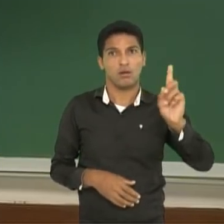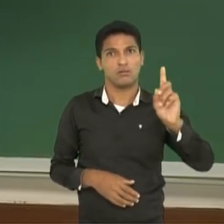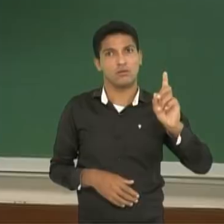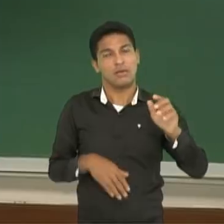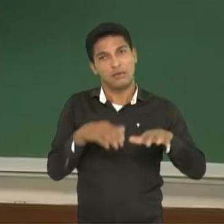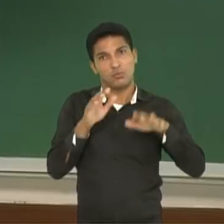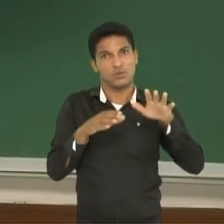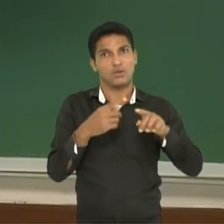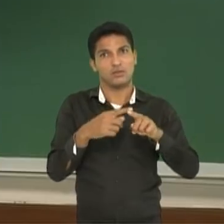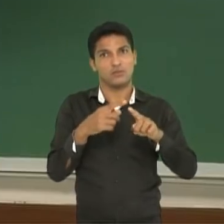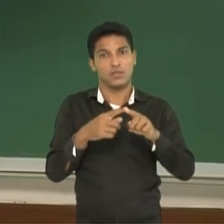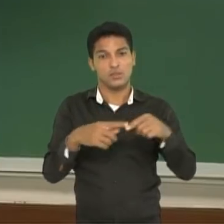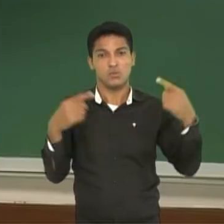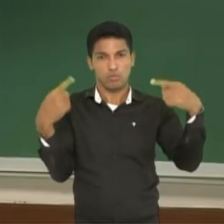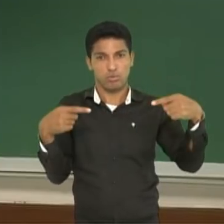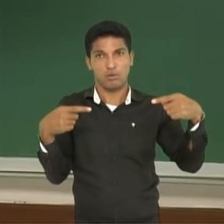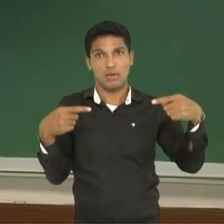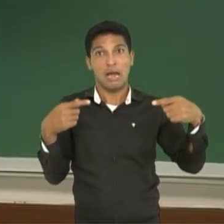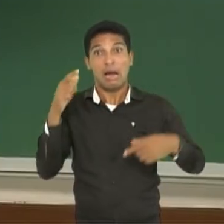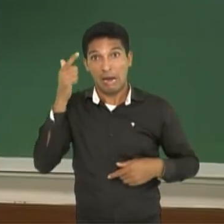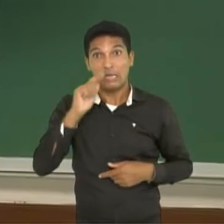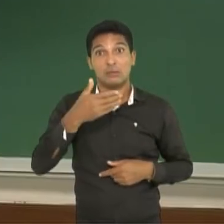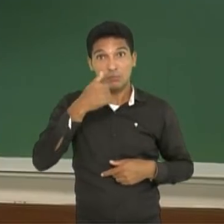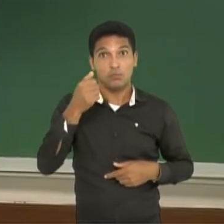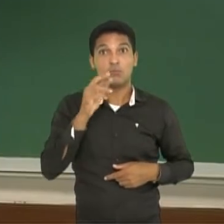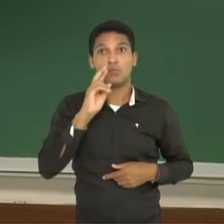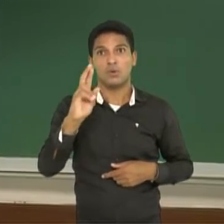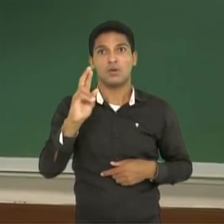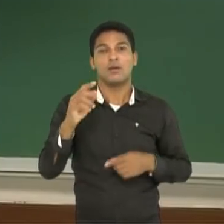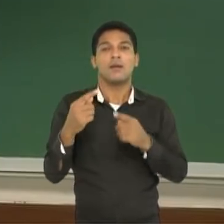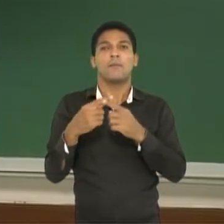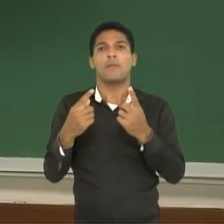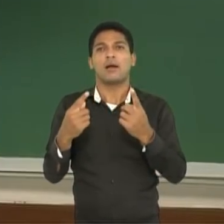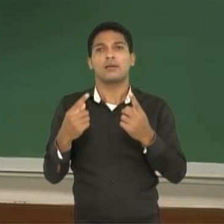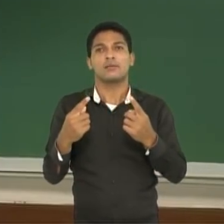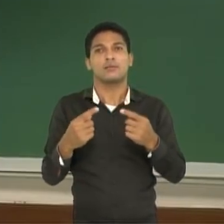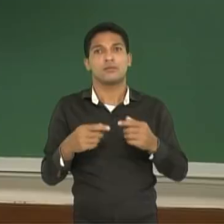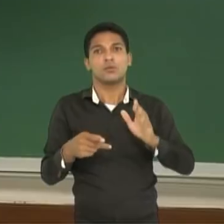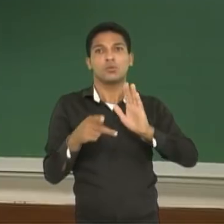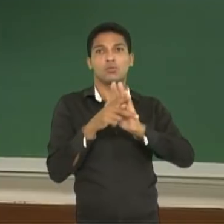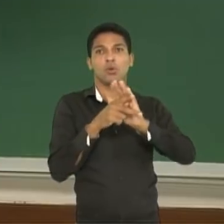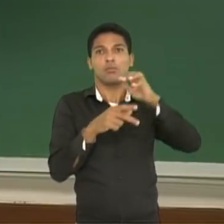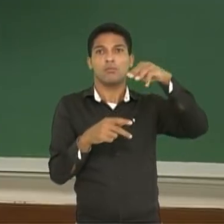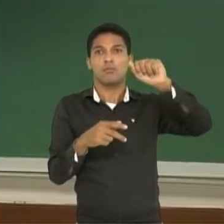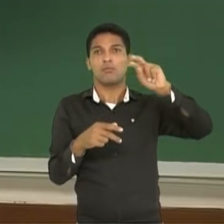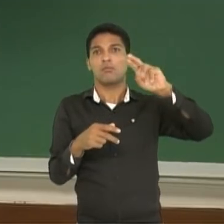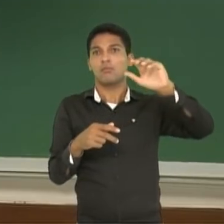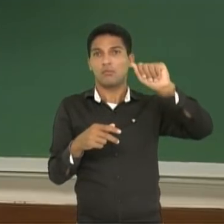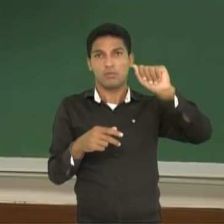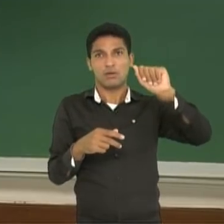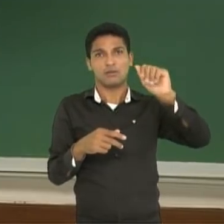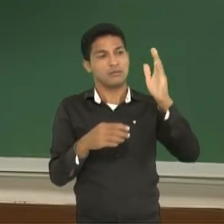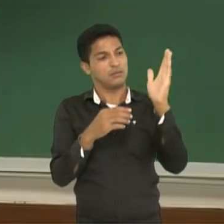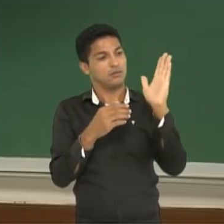Já voltamos, pessoal. Então, vamos corrigir o nosso exercício? Você lembrou de tudo aquilo que eu falei, como que ele